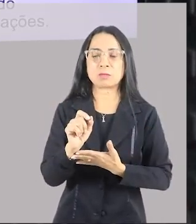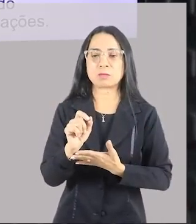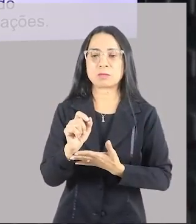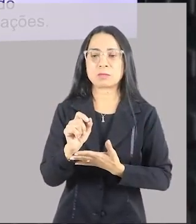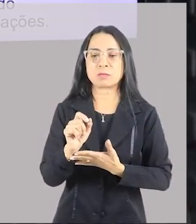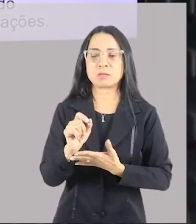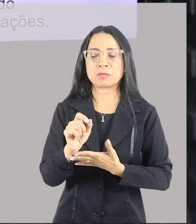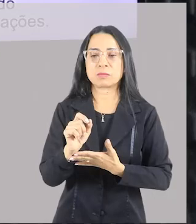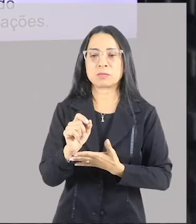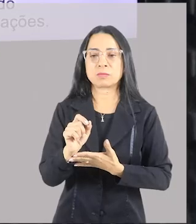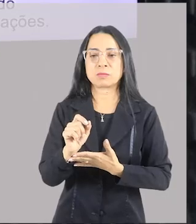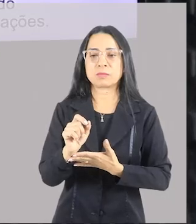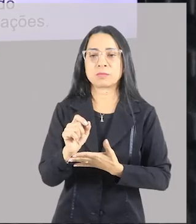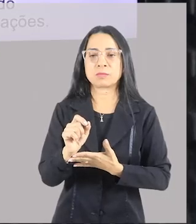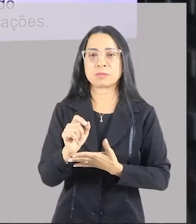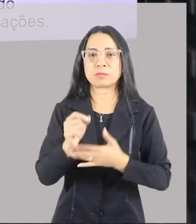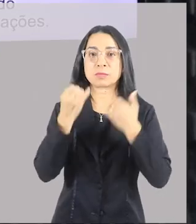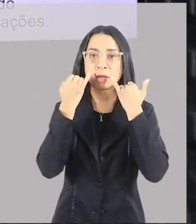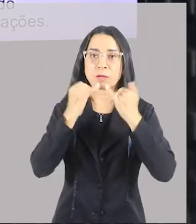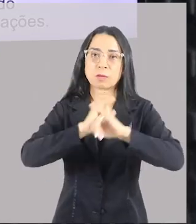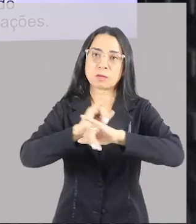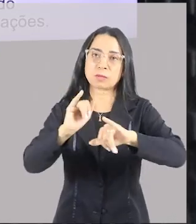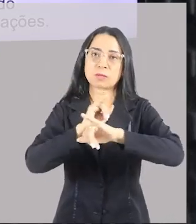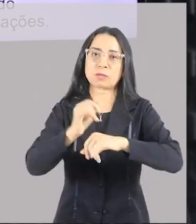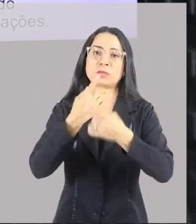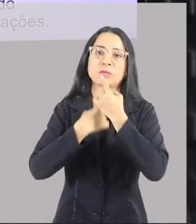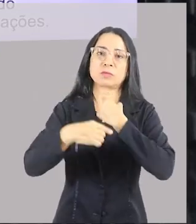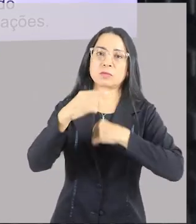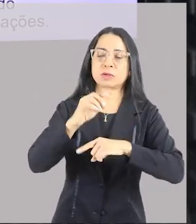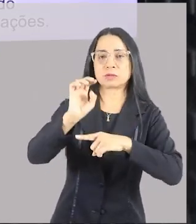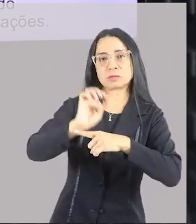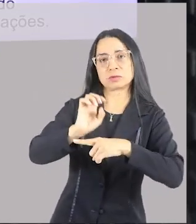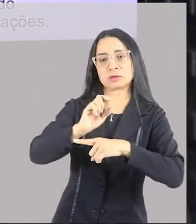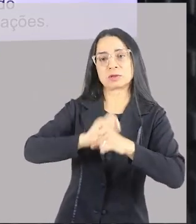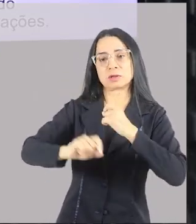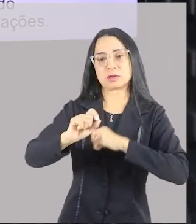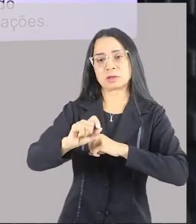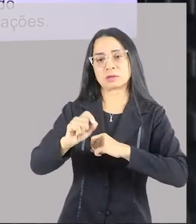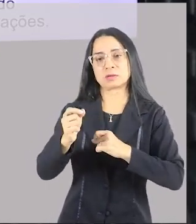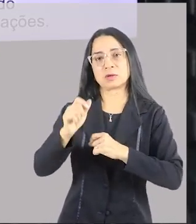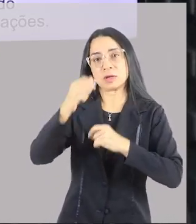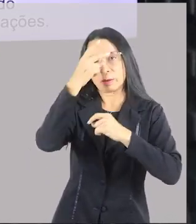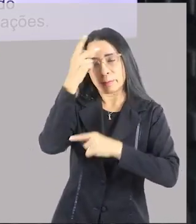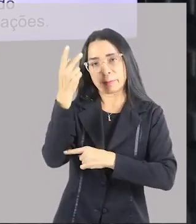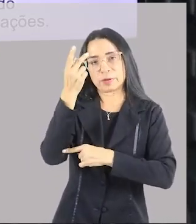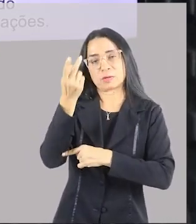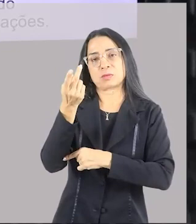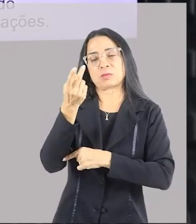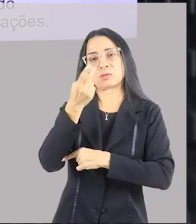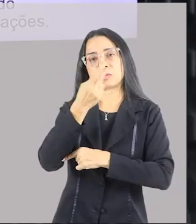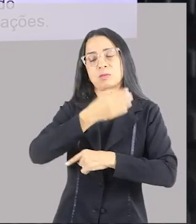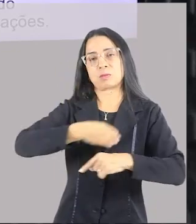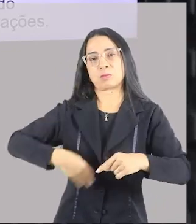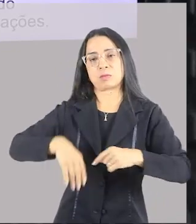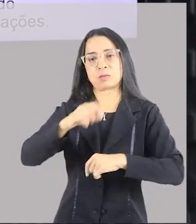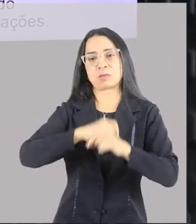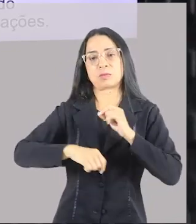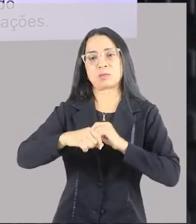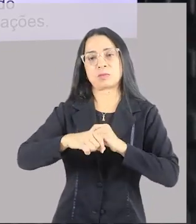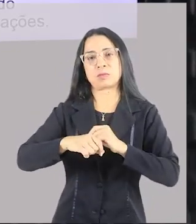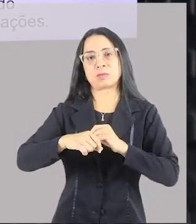a emissão de uma vontade do Estado, sendo a emissão da vontade do Estado que o agente público entende que atende ao